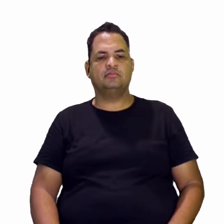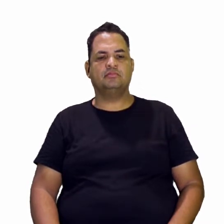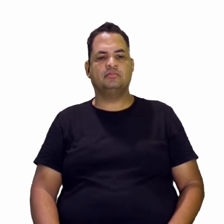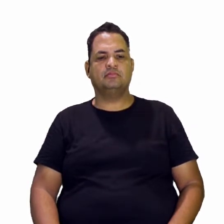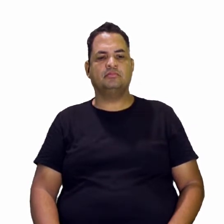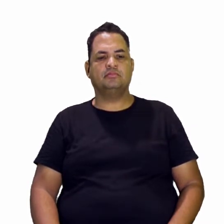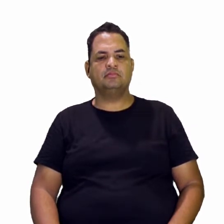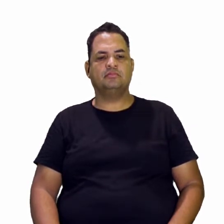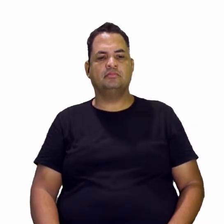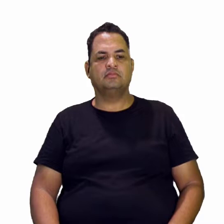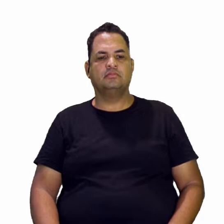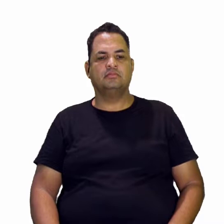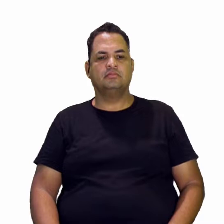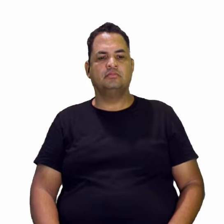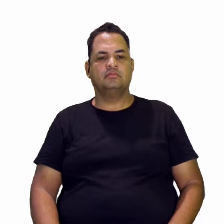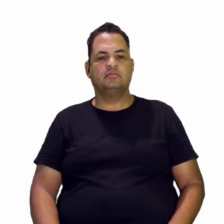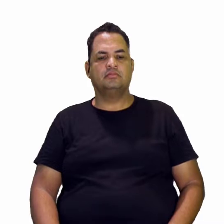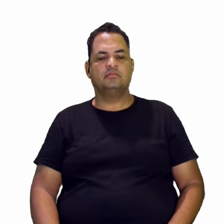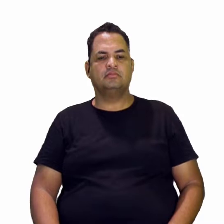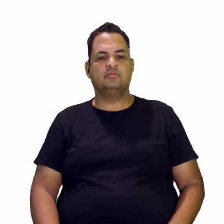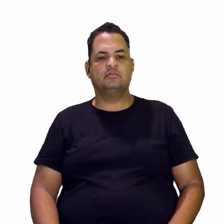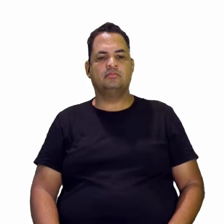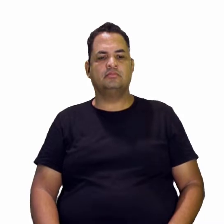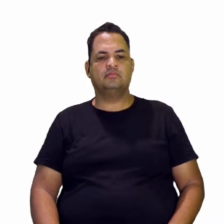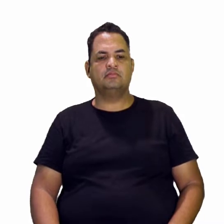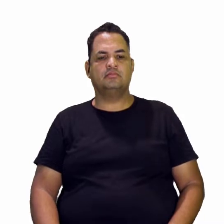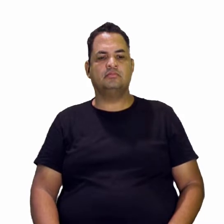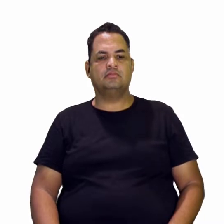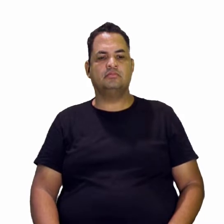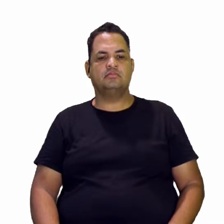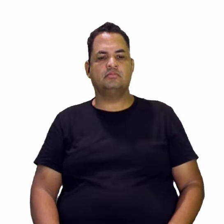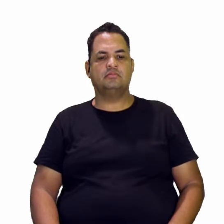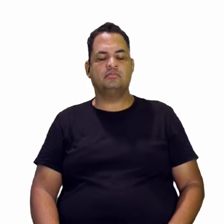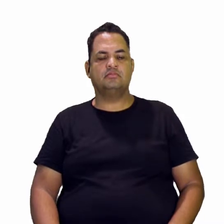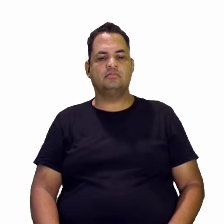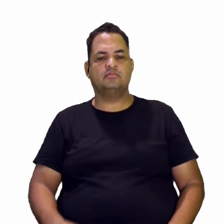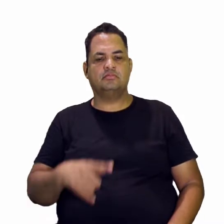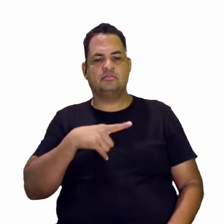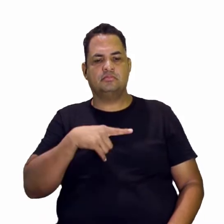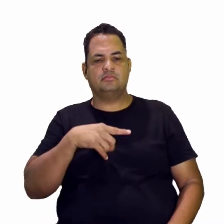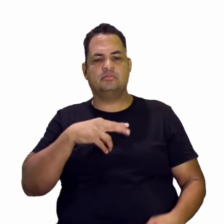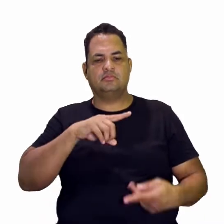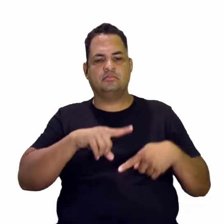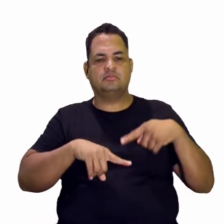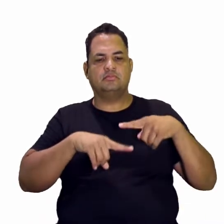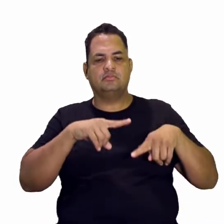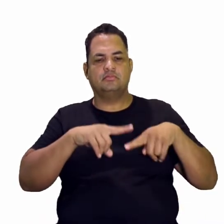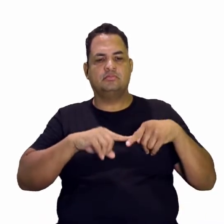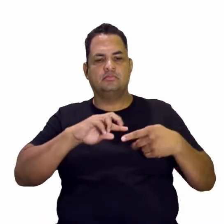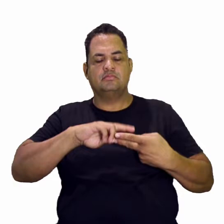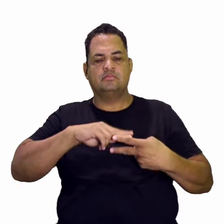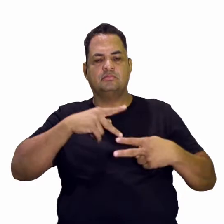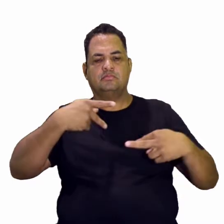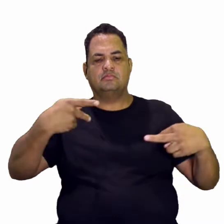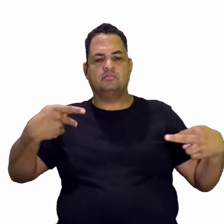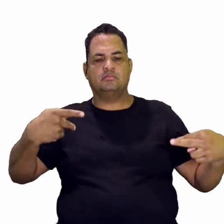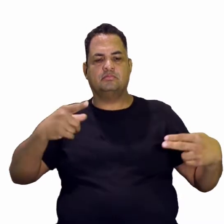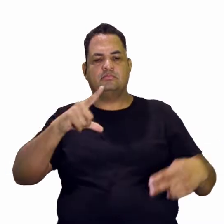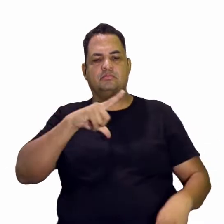bactéria, tá? Elas têm, né, material genético. E elas